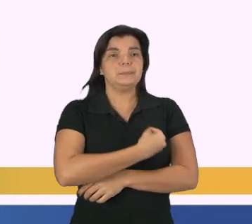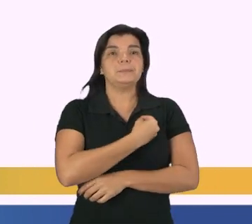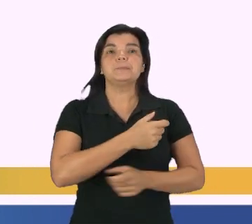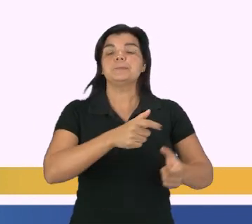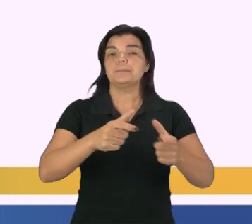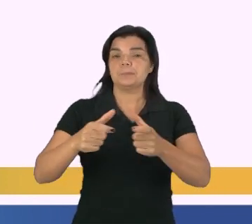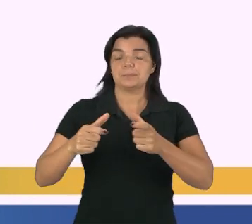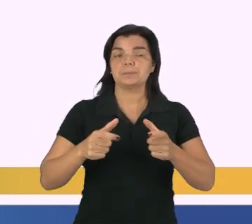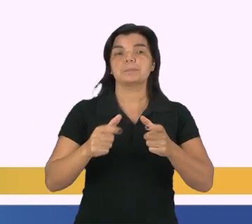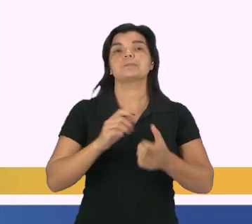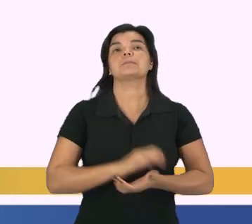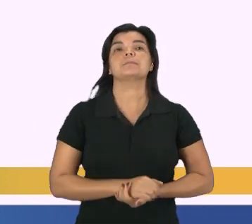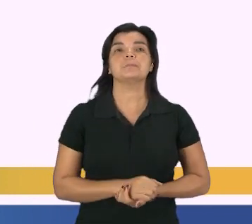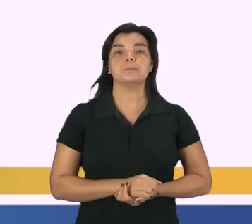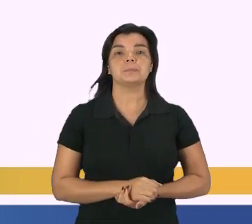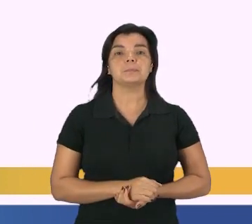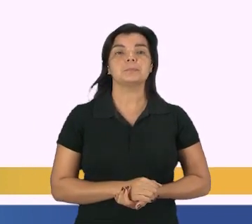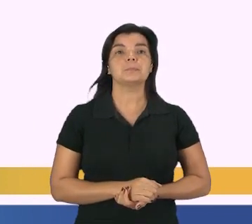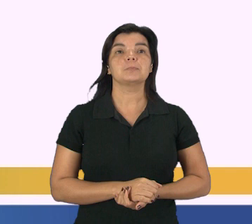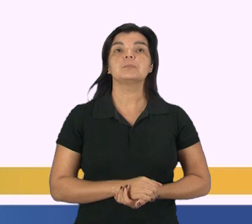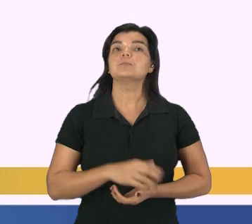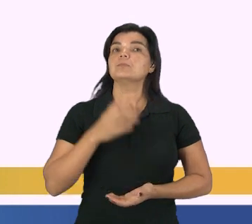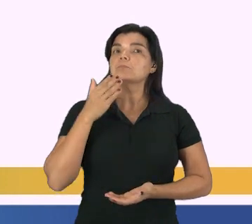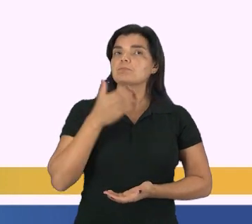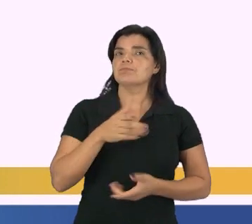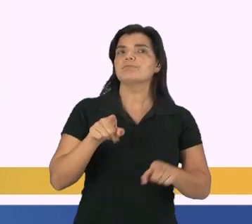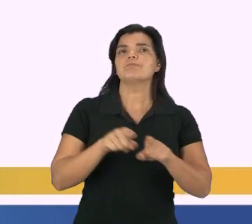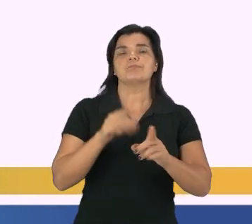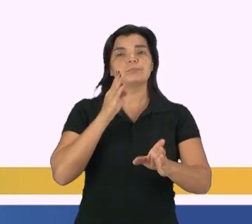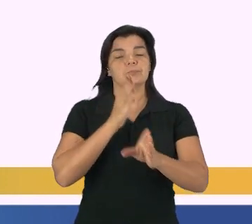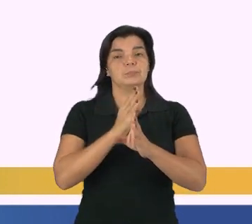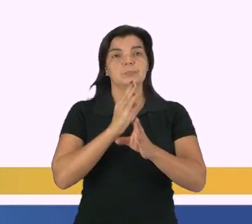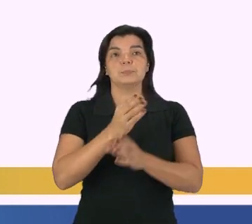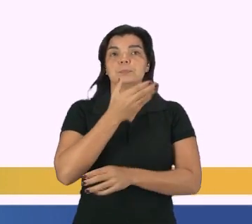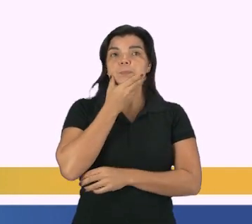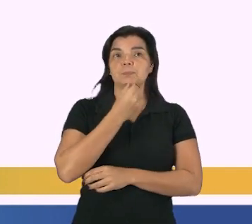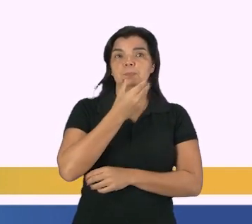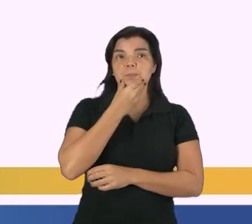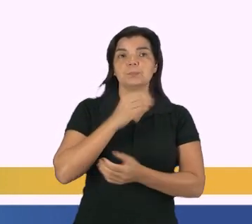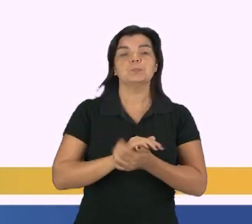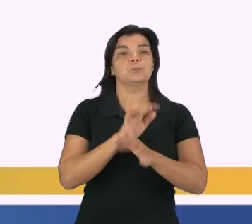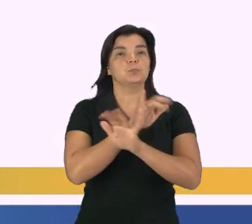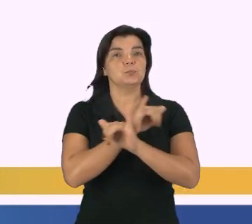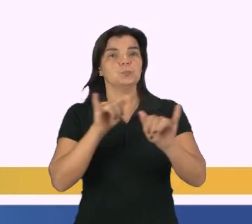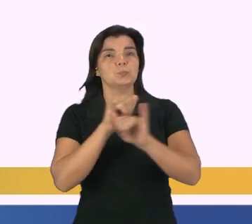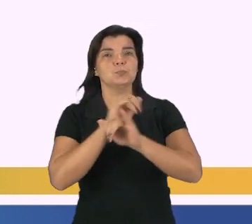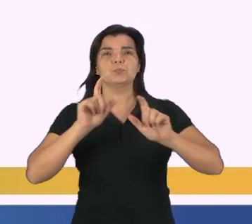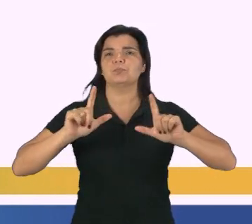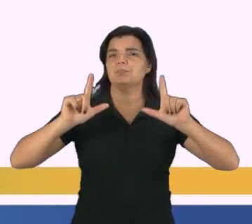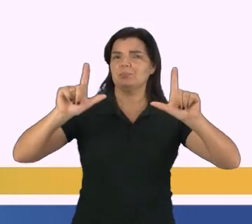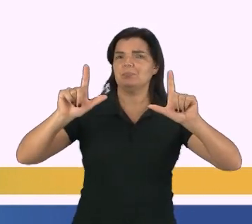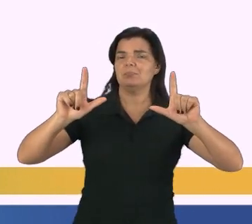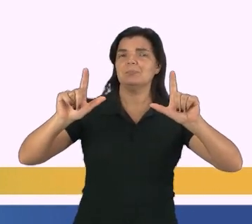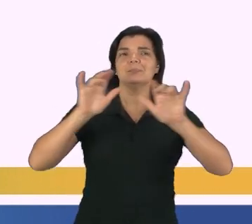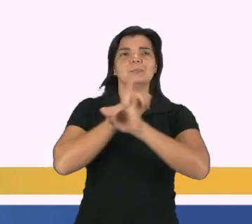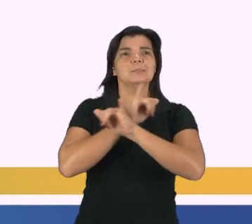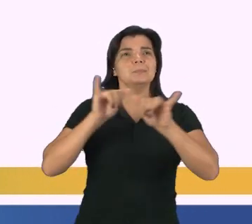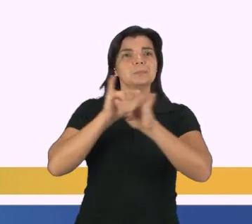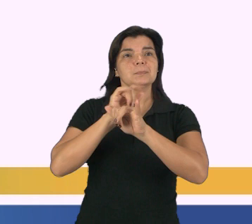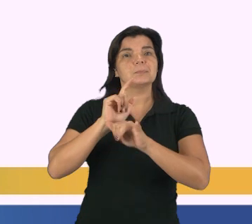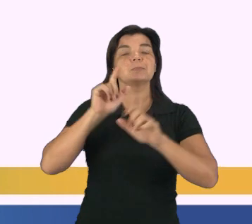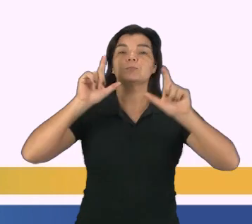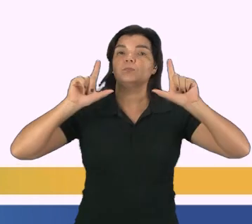visuais presentes em um ambiente, geralmente causada pelo homem, como anúncios,